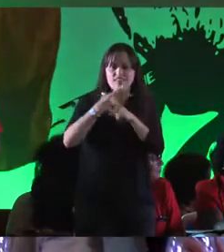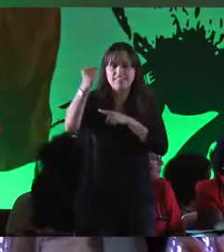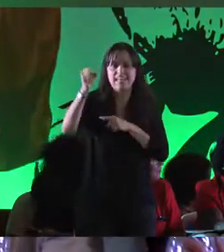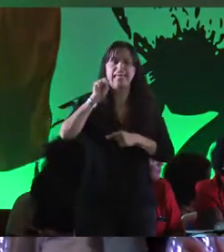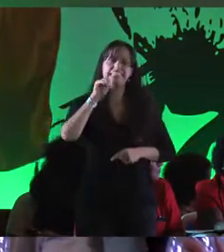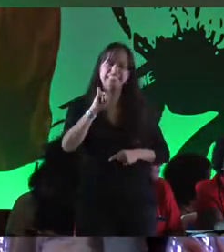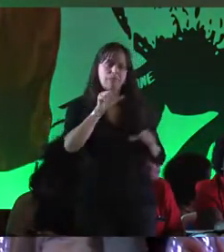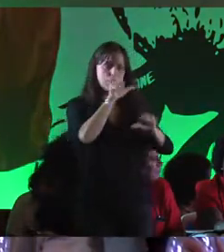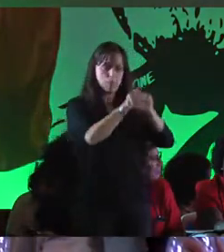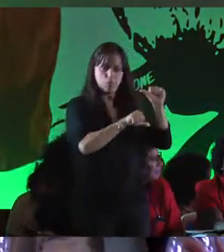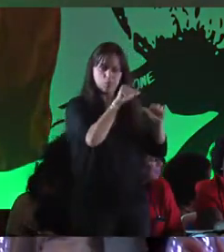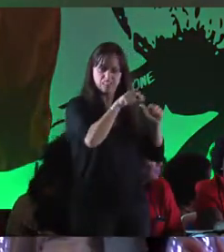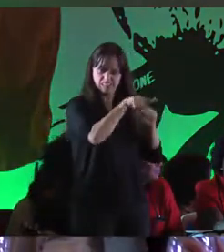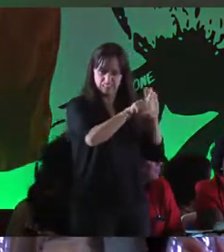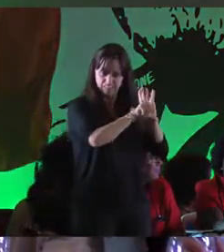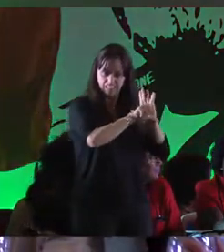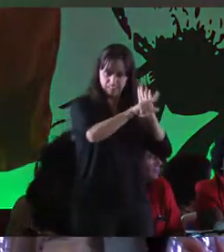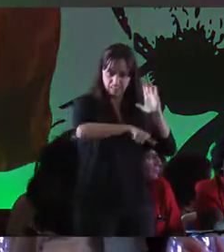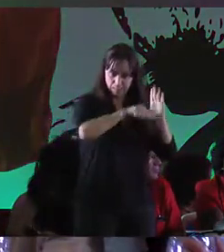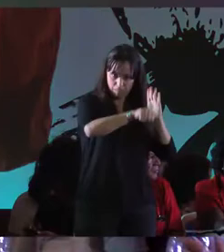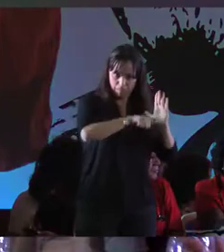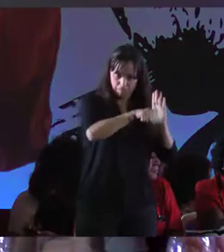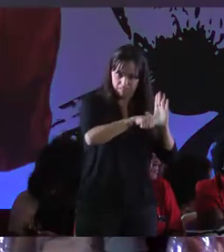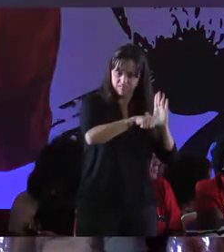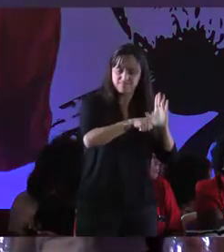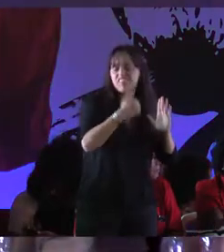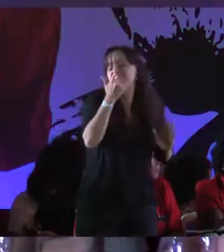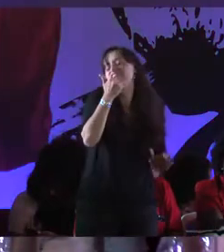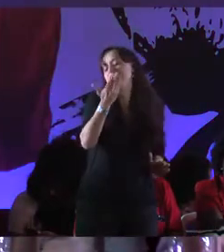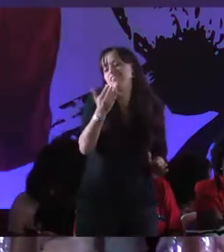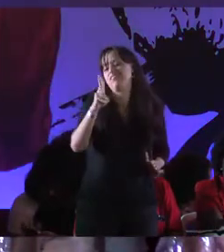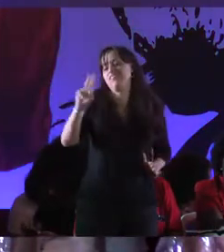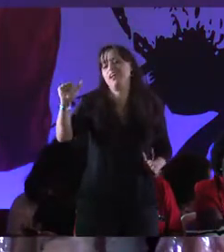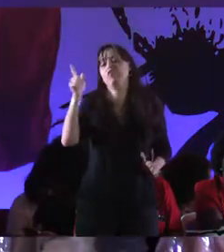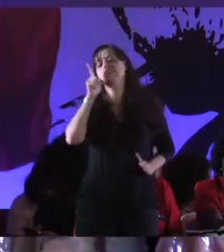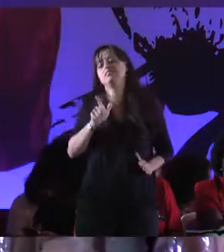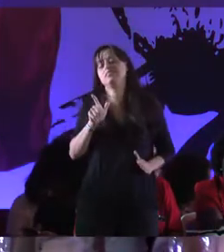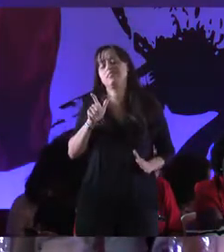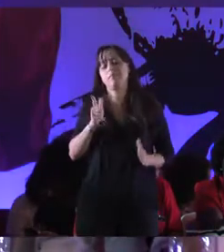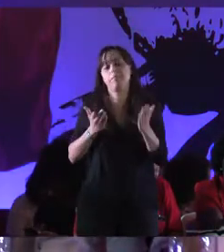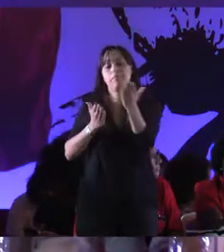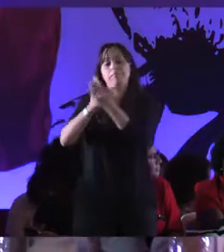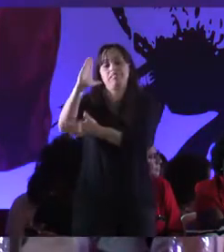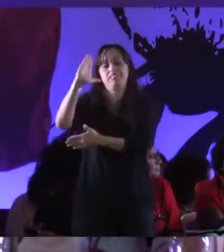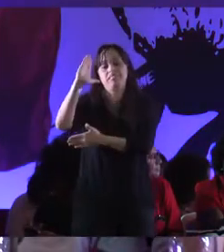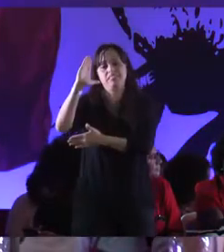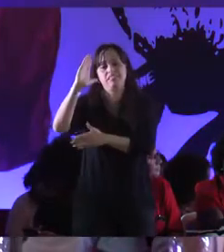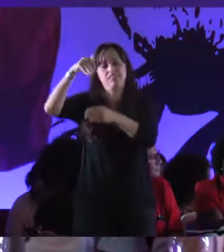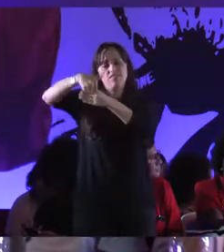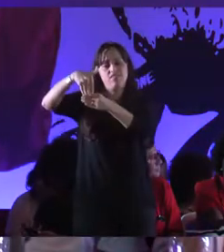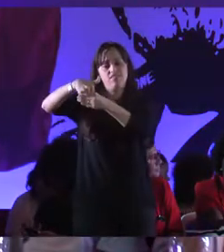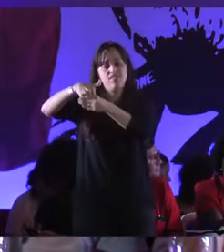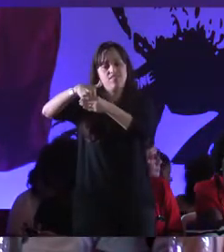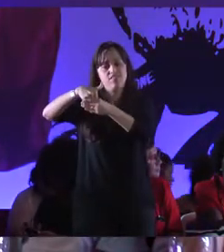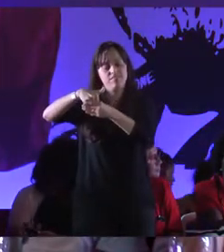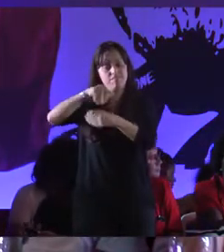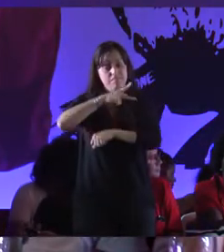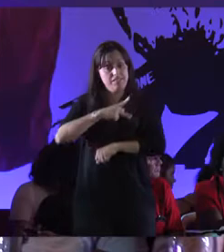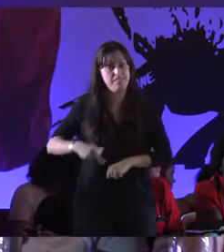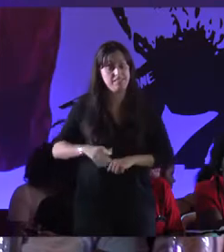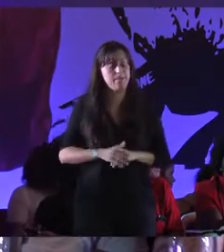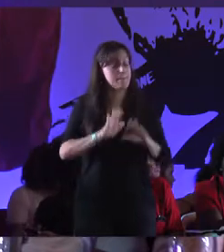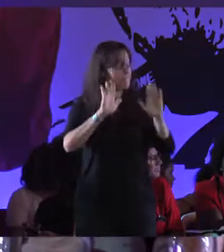de reforma da Previdência, de reforma trabalhista. Mas tem mais, presidente. Eu acho que foi um passo a